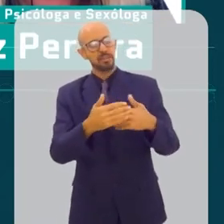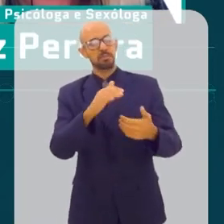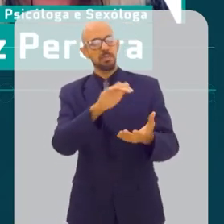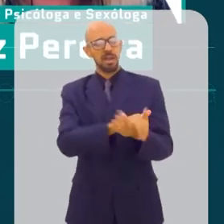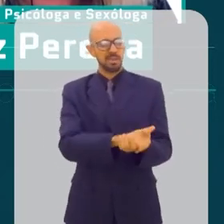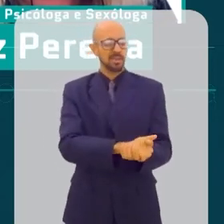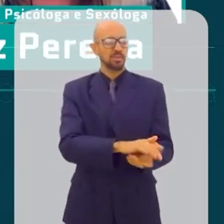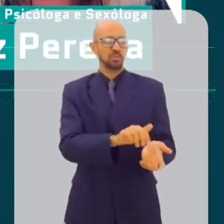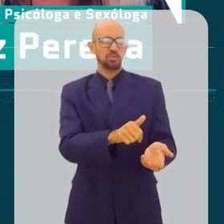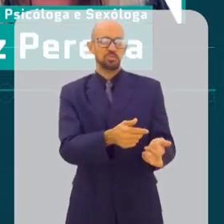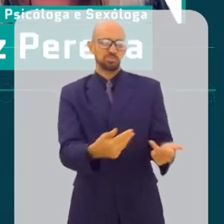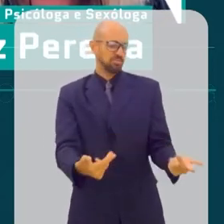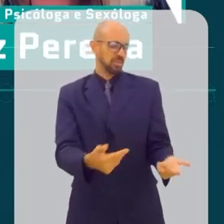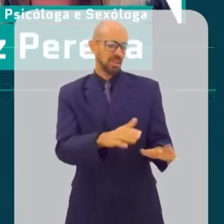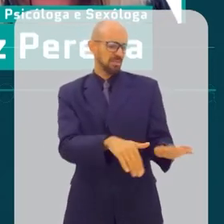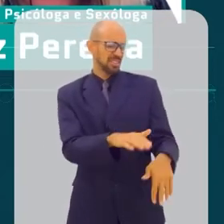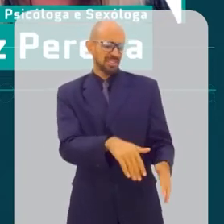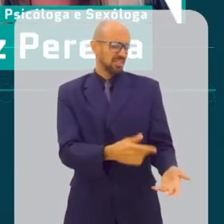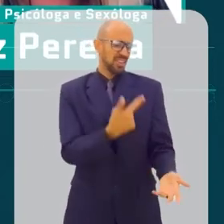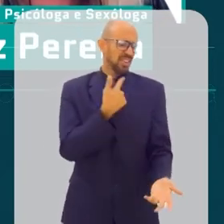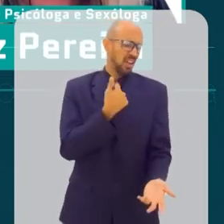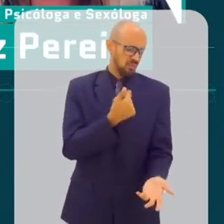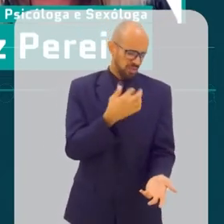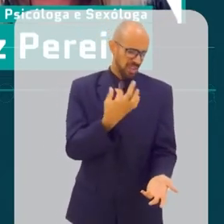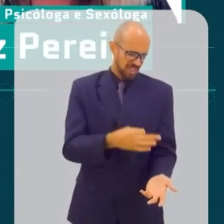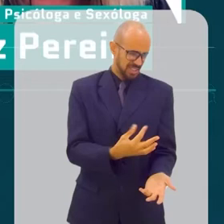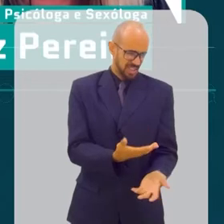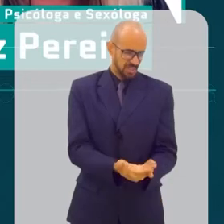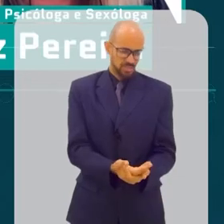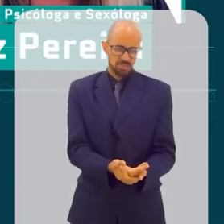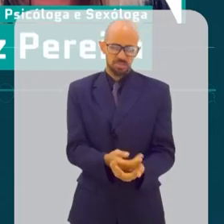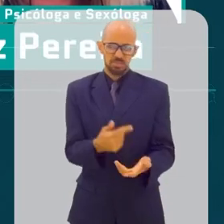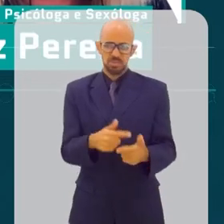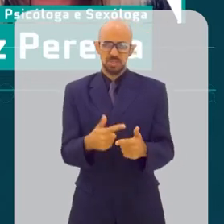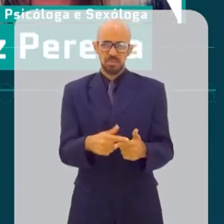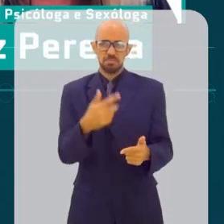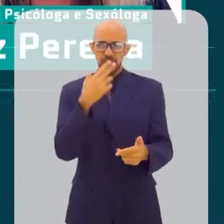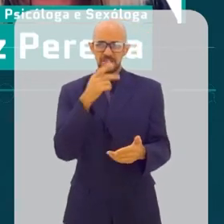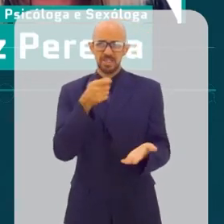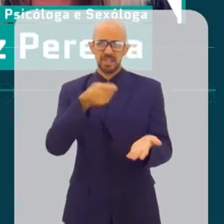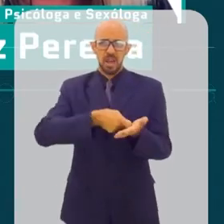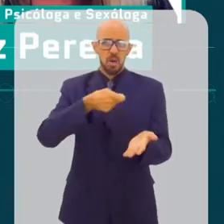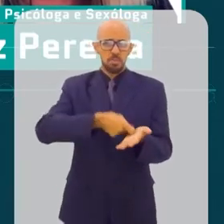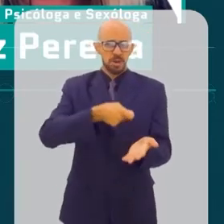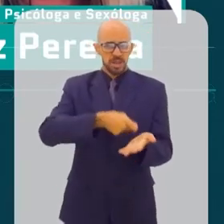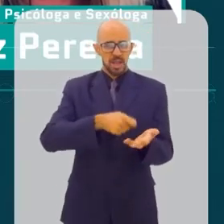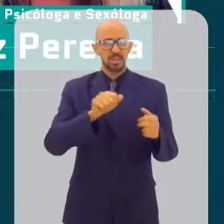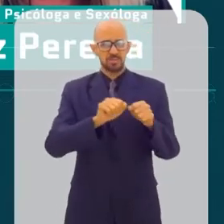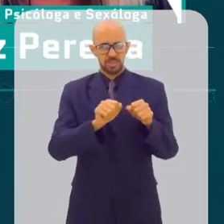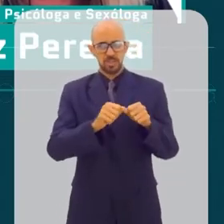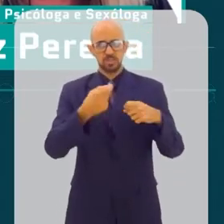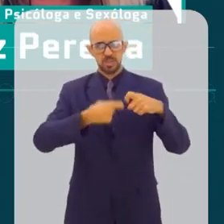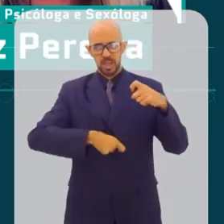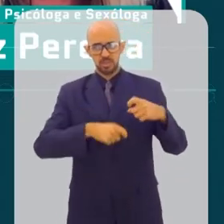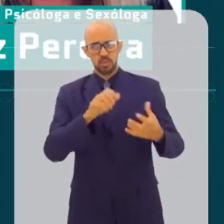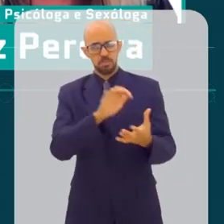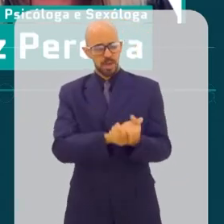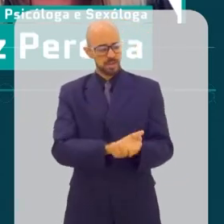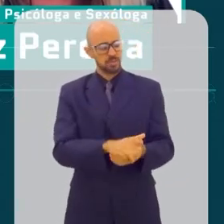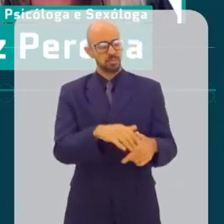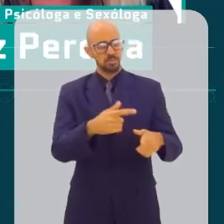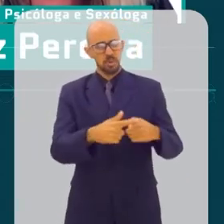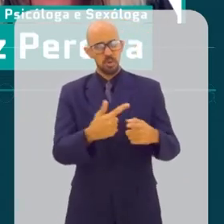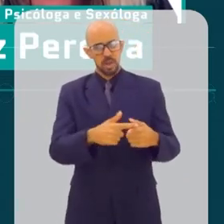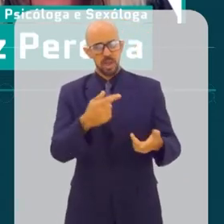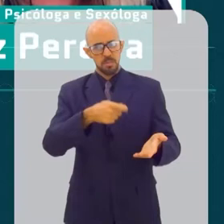essa mulher não estava nem com vontade, né? Mas ela se sentia na obrigação de praticar o sexo